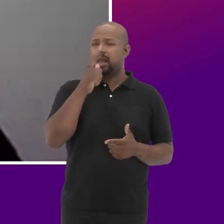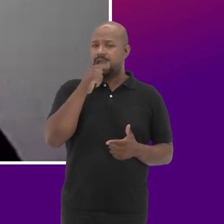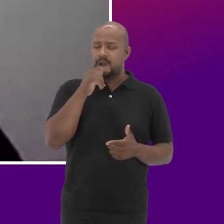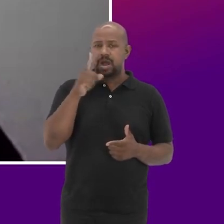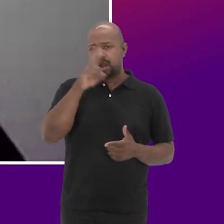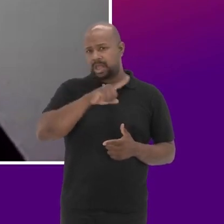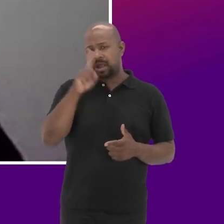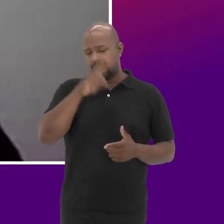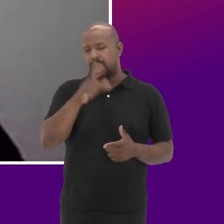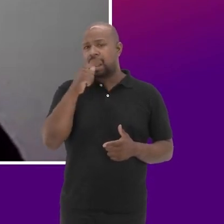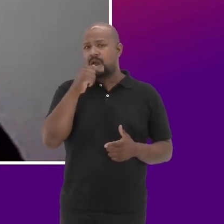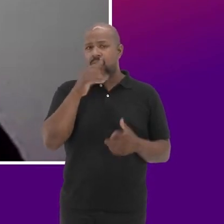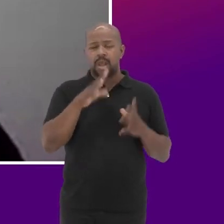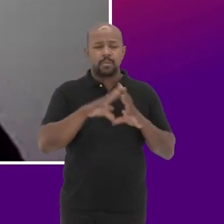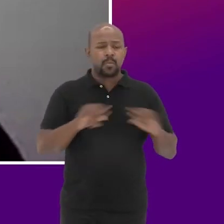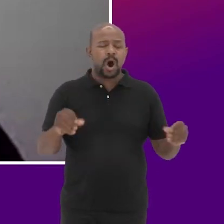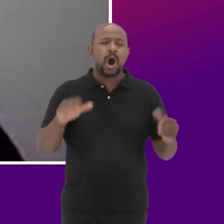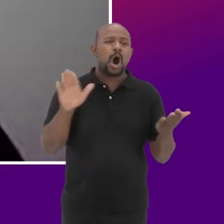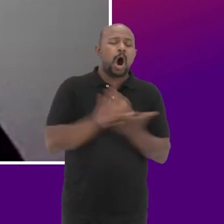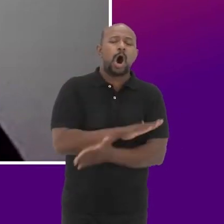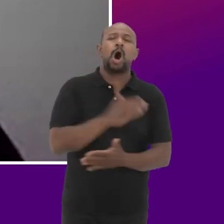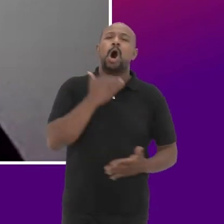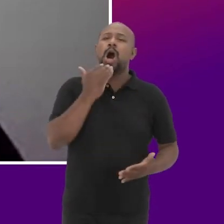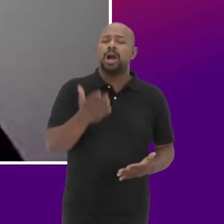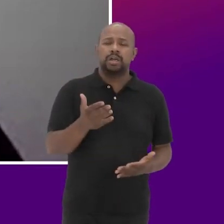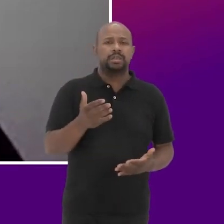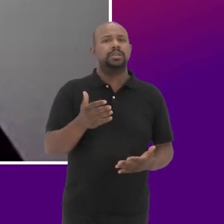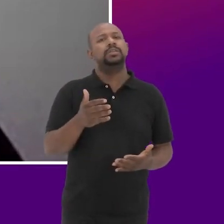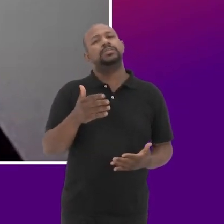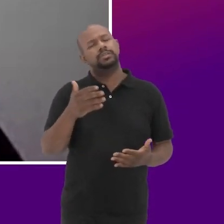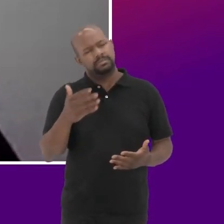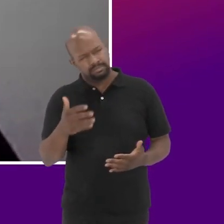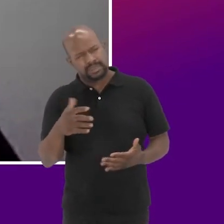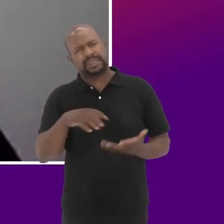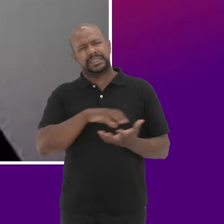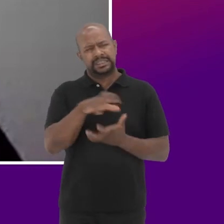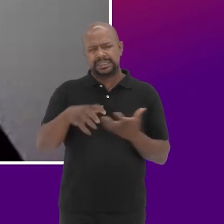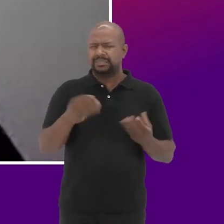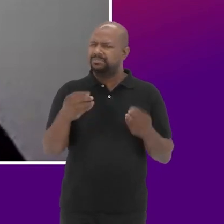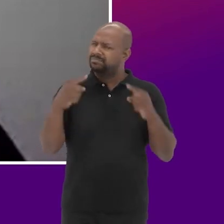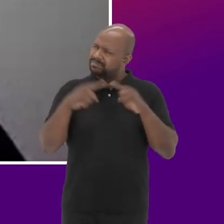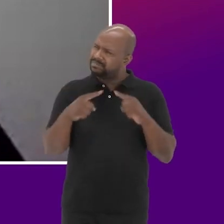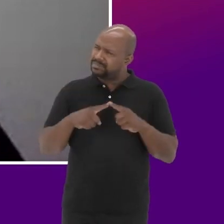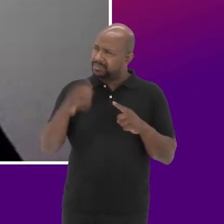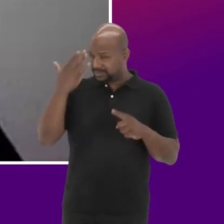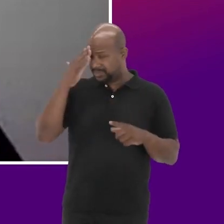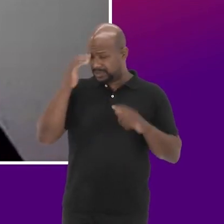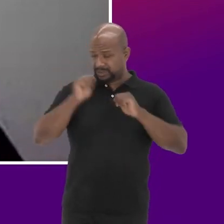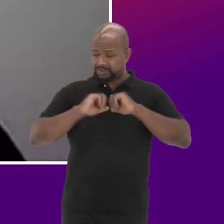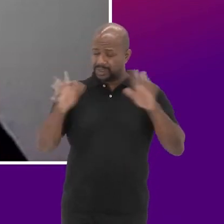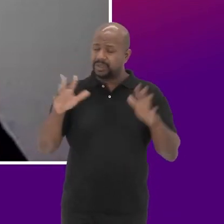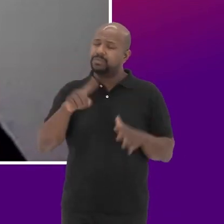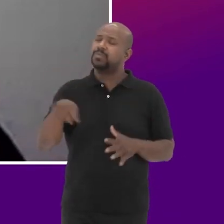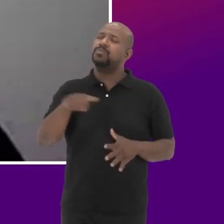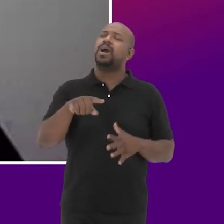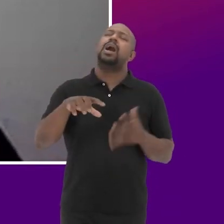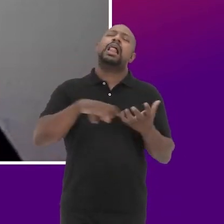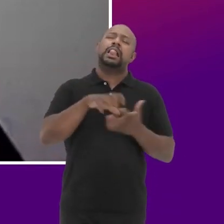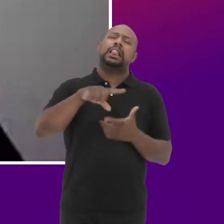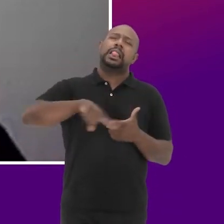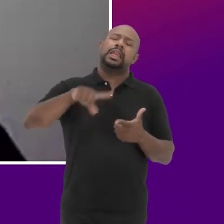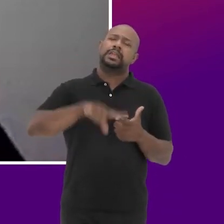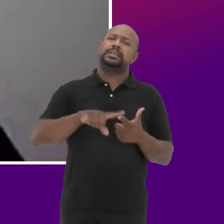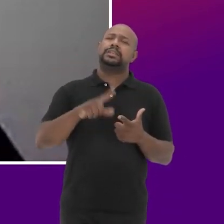solução também muito aderente para dar uma saída, um entendimento para uma